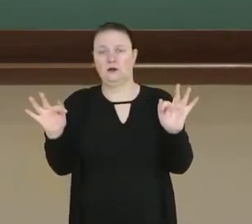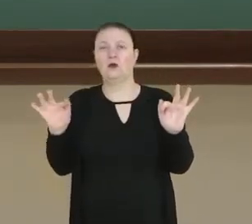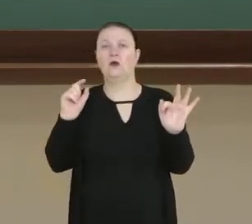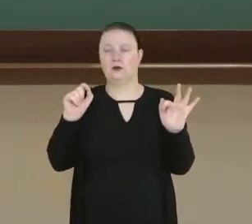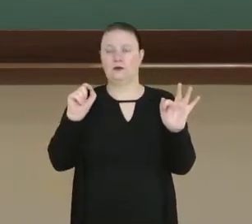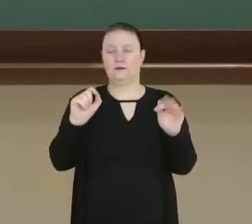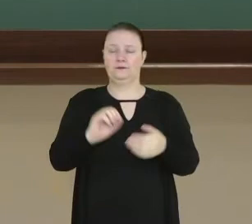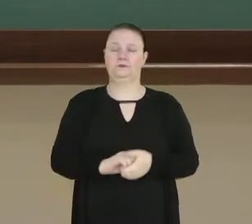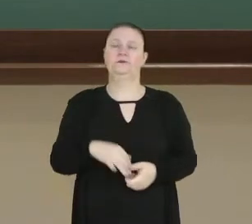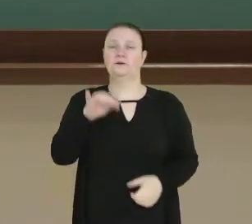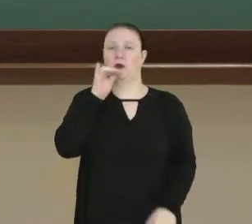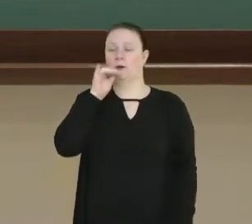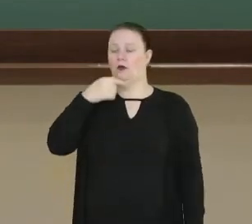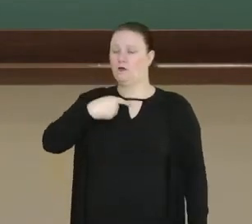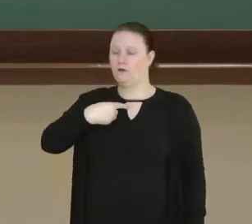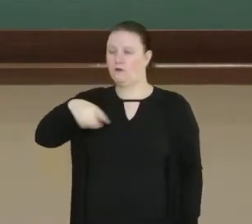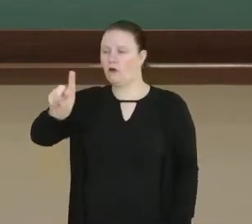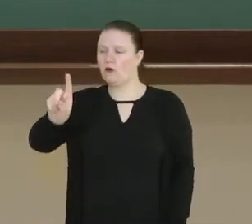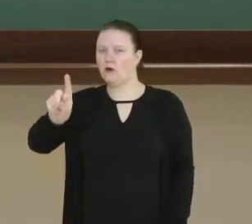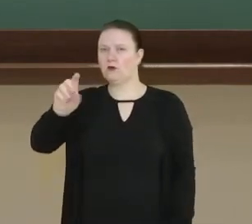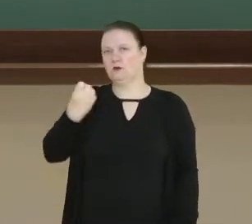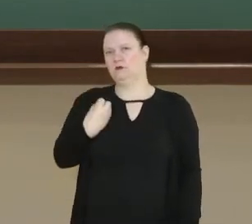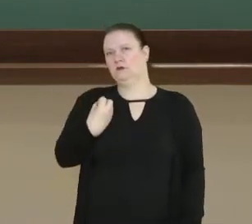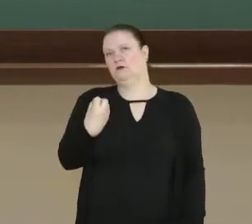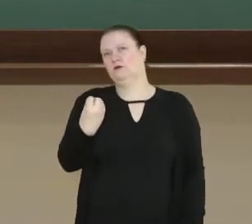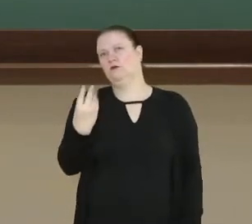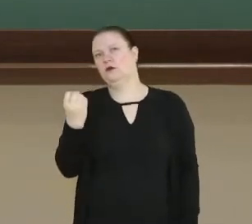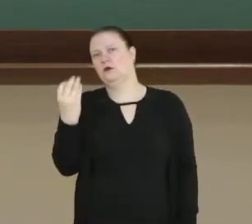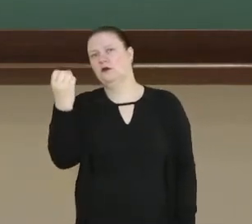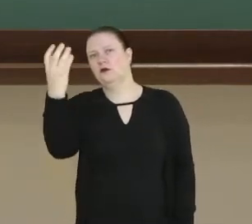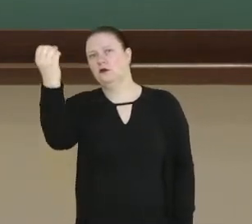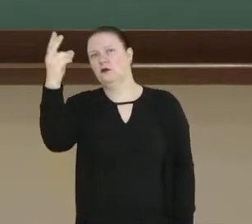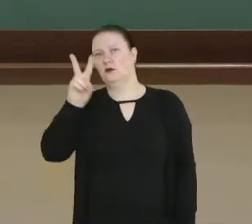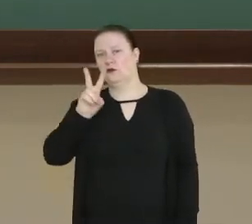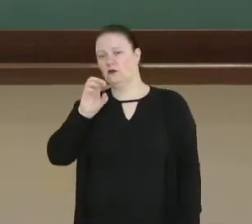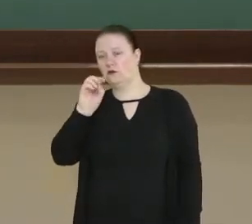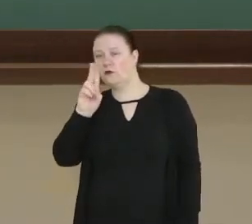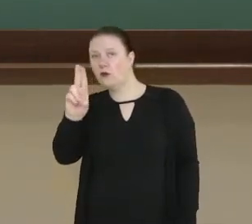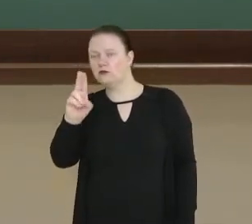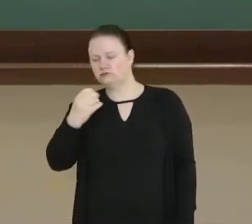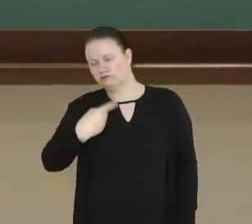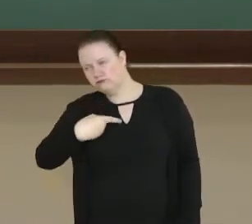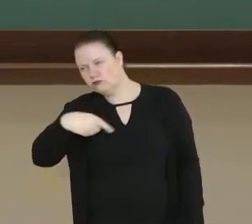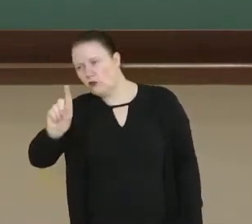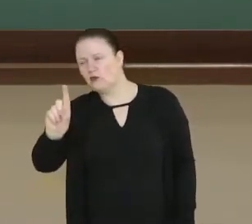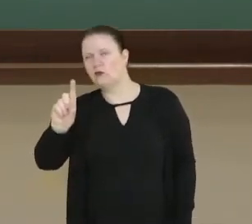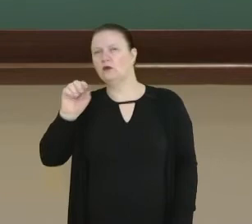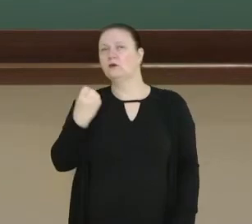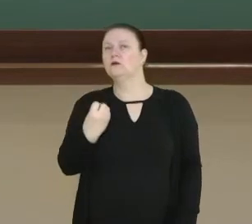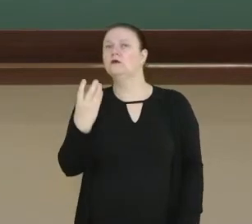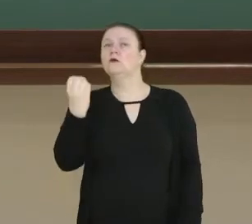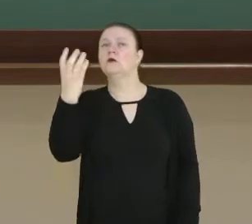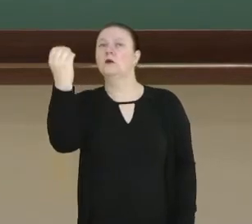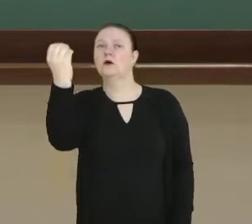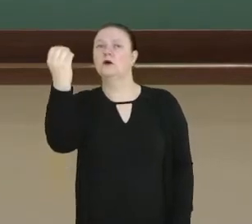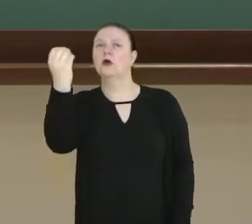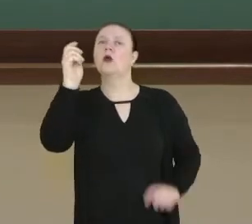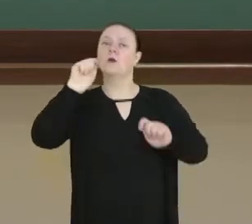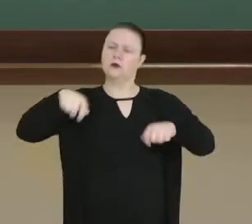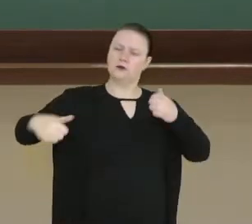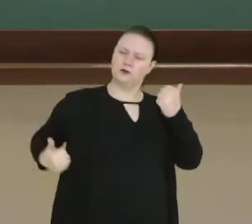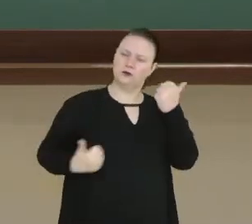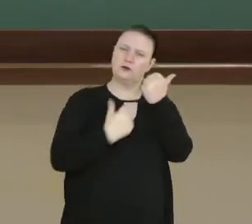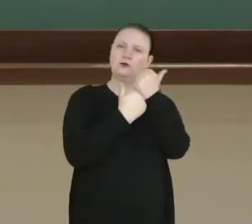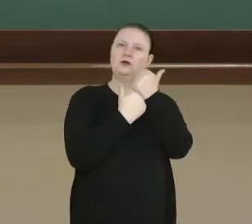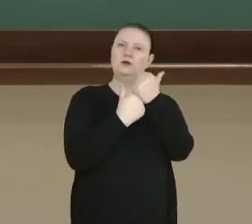Por exemplo, vou viajar. Então, eu uso vou viajar no lugar de um único verbo,